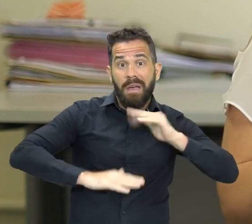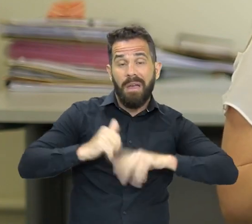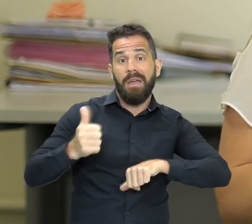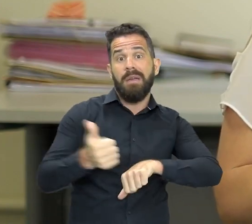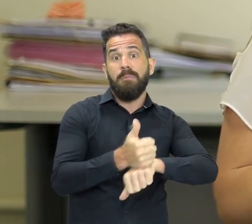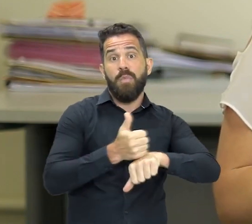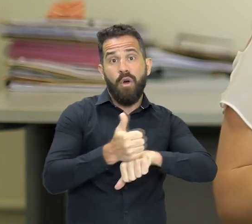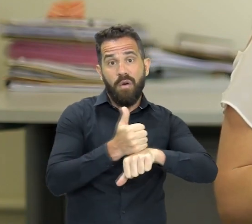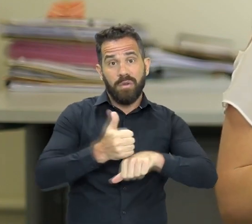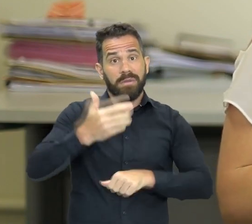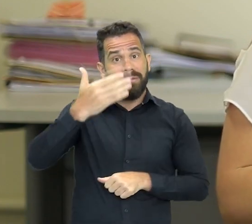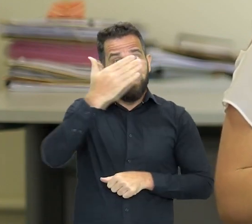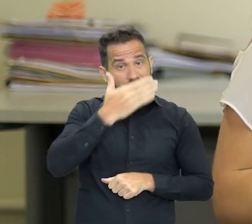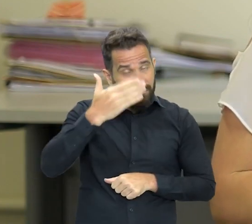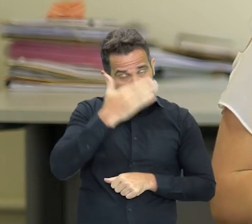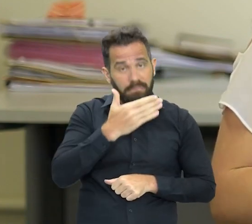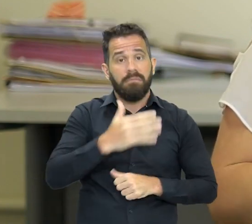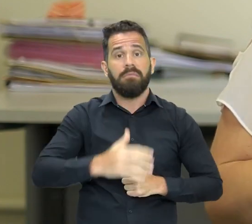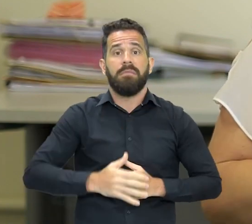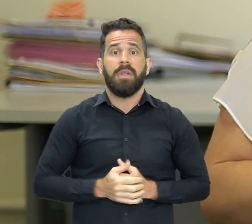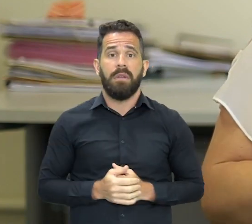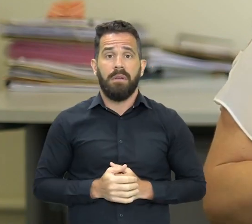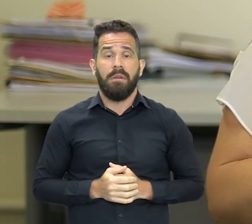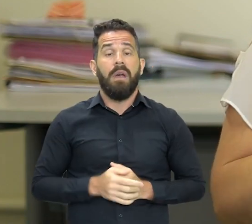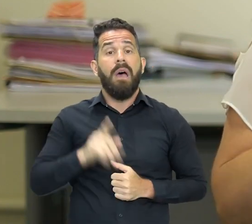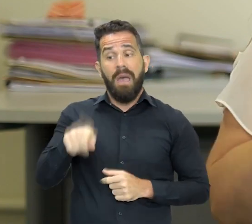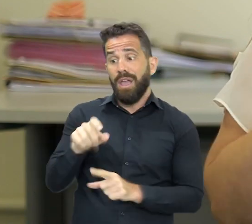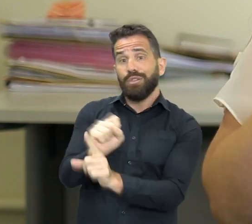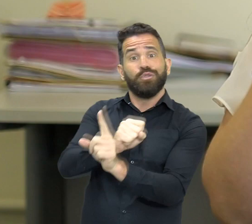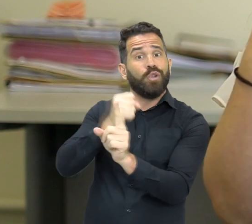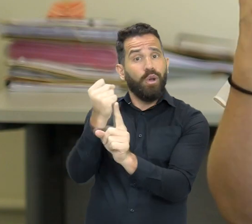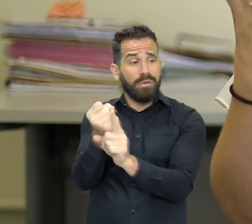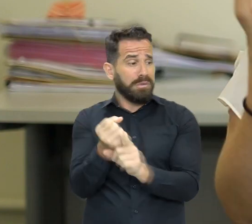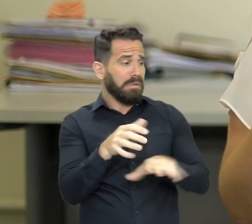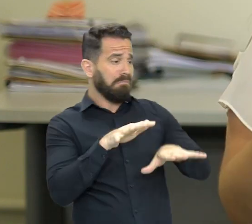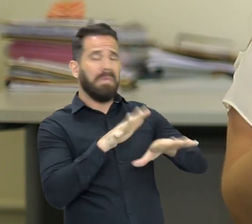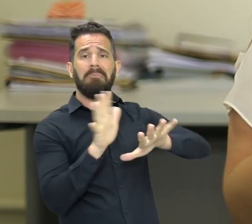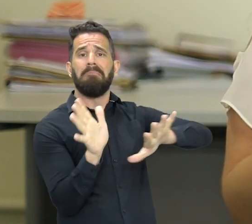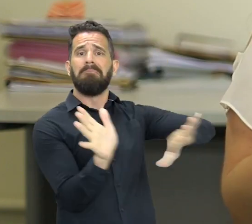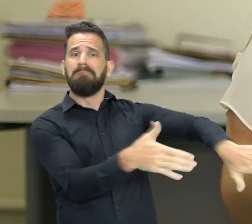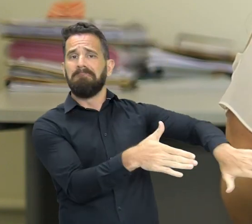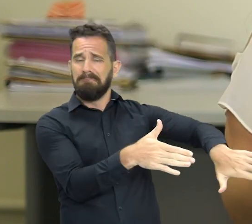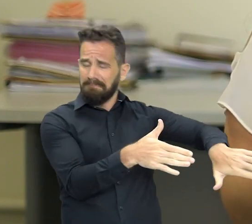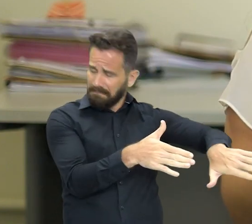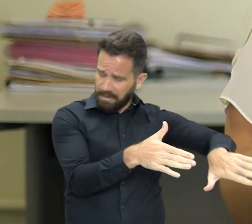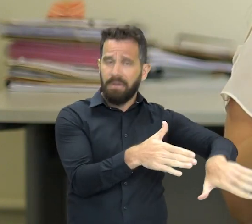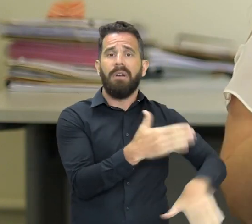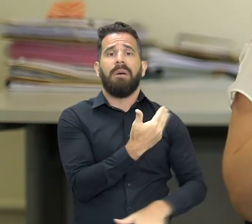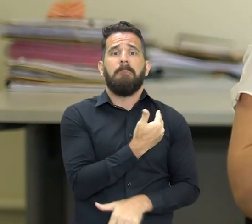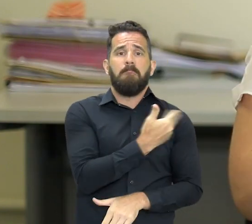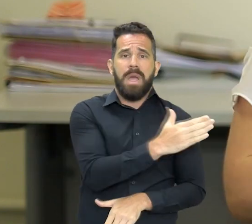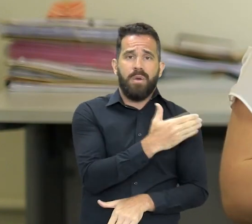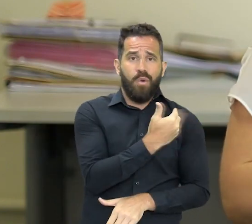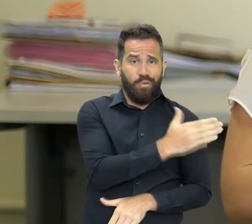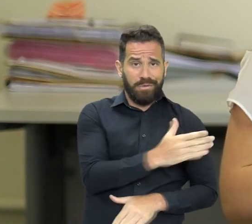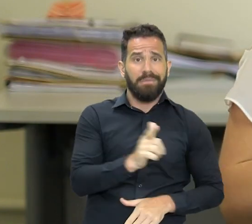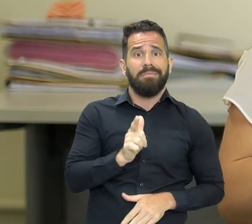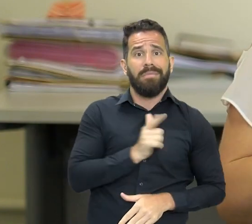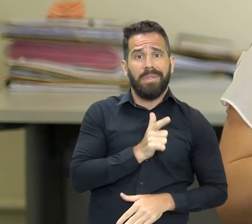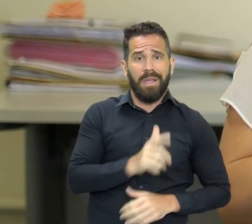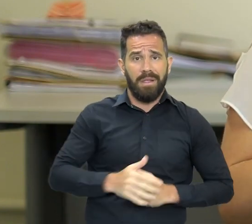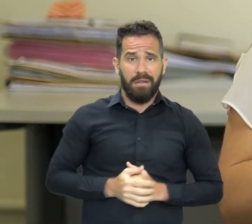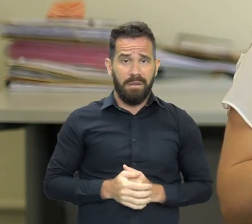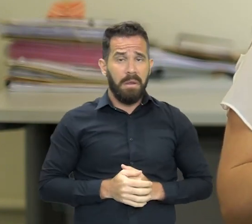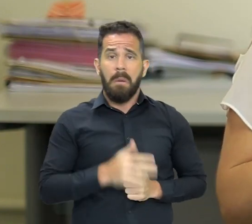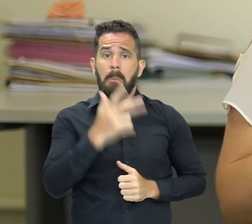de profissionais do sexo, que é algo que a sociedade marginaliza